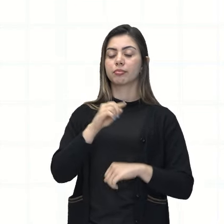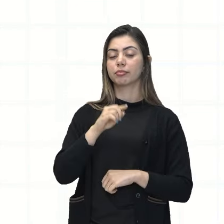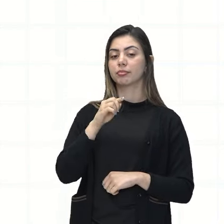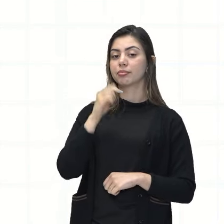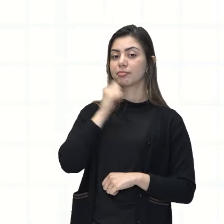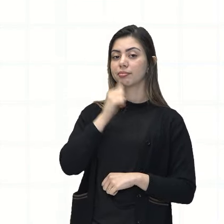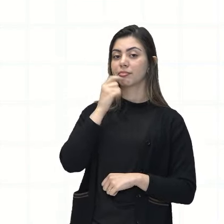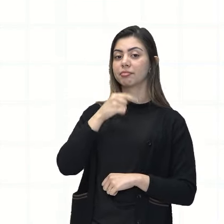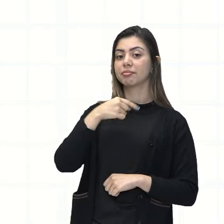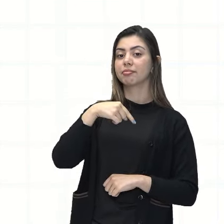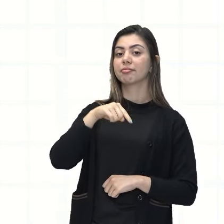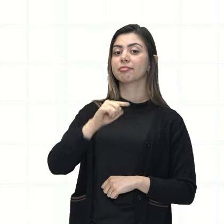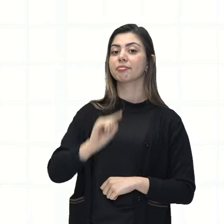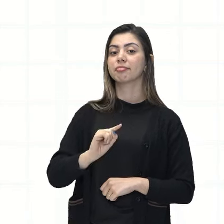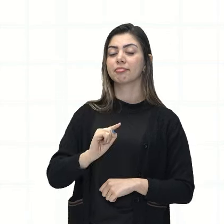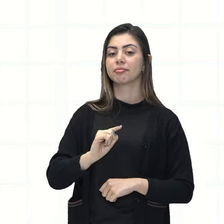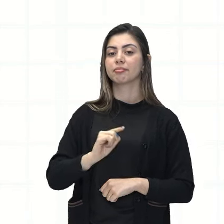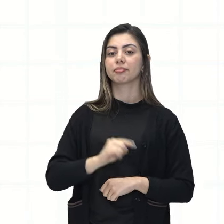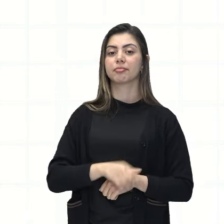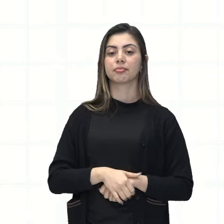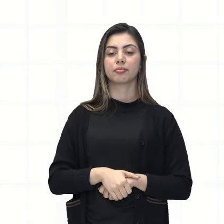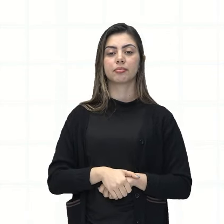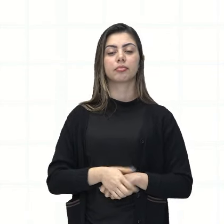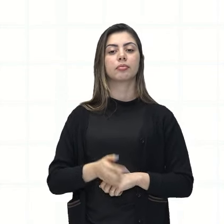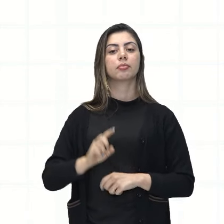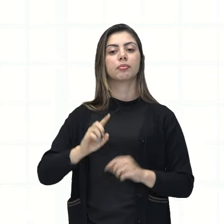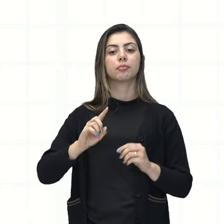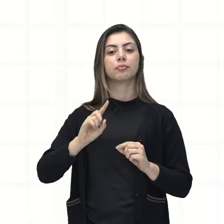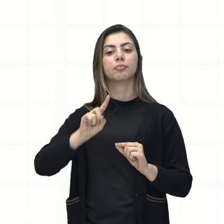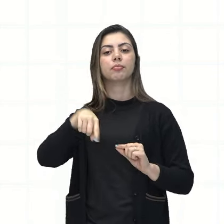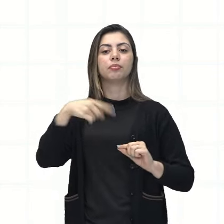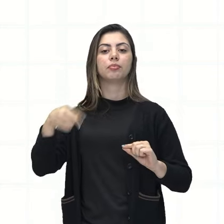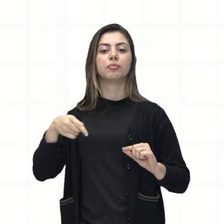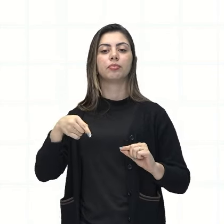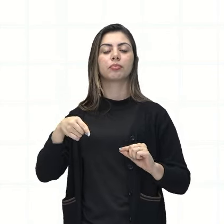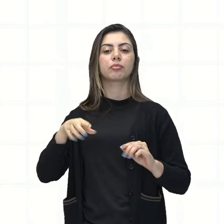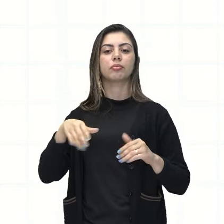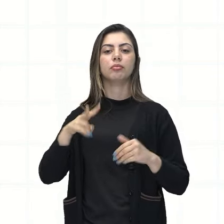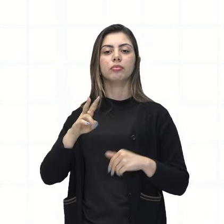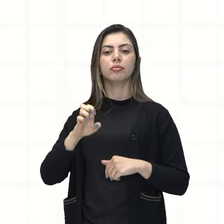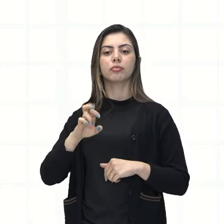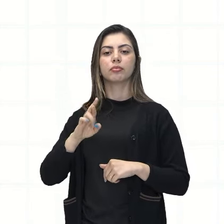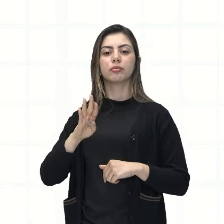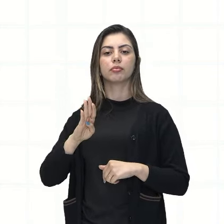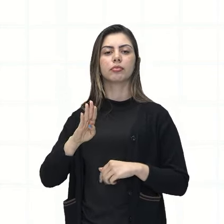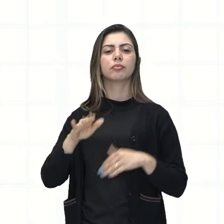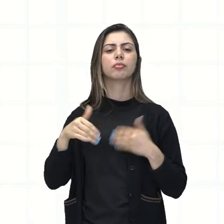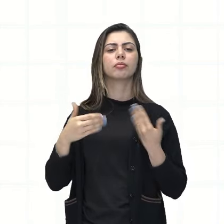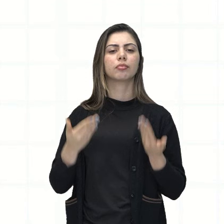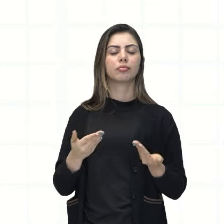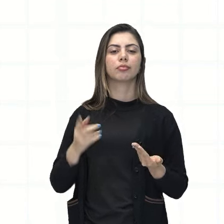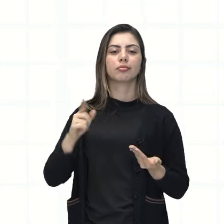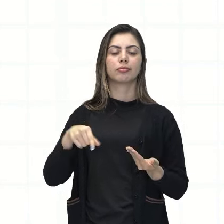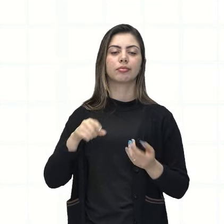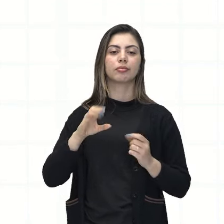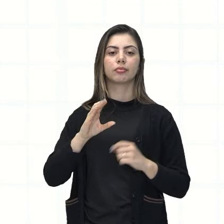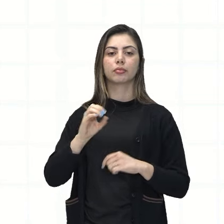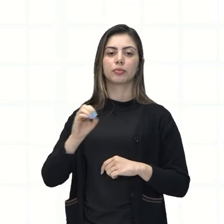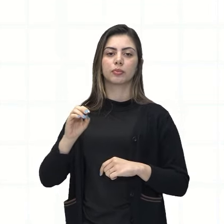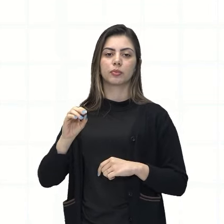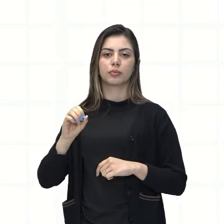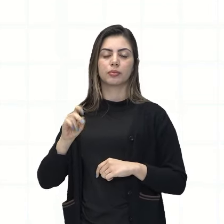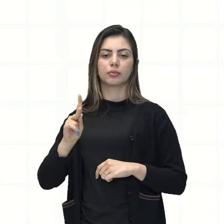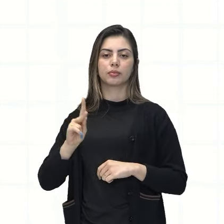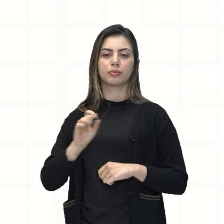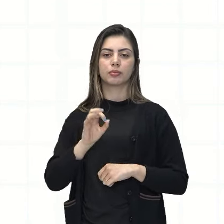vai... Going to, agora é o verbo. Qual é o verbo? Aqui está, ó. É o verbo cook.